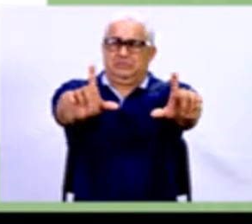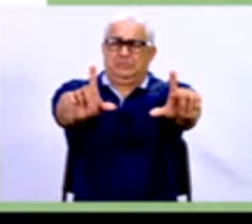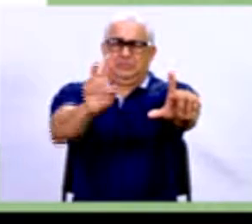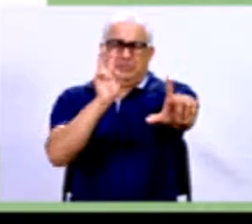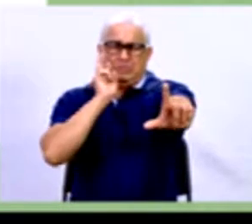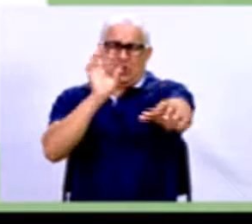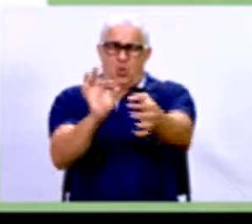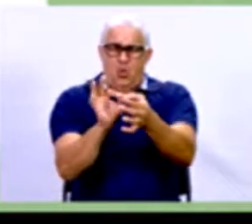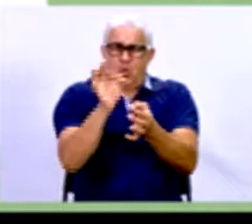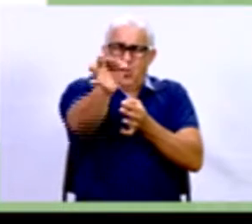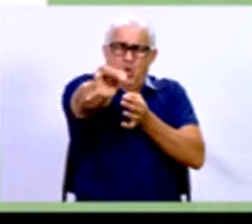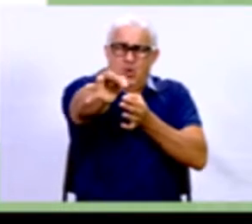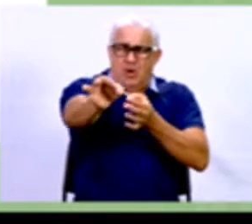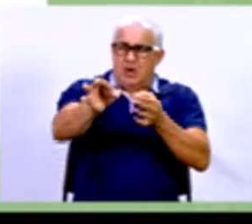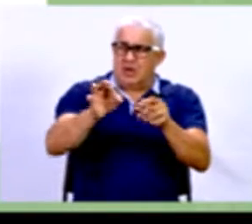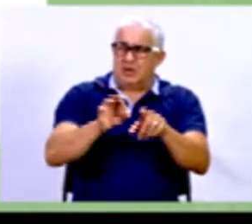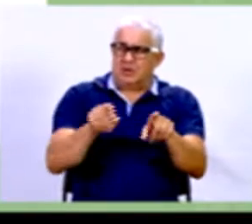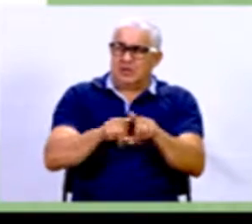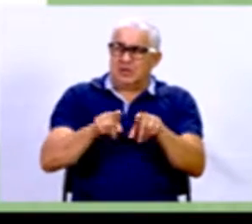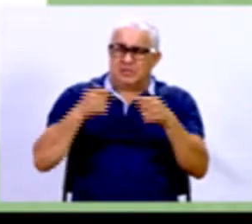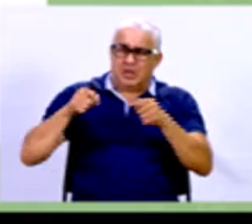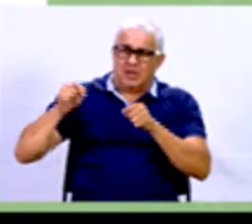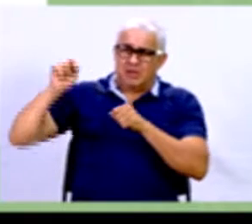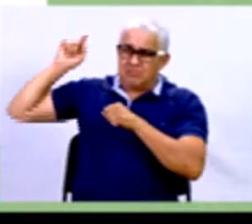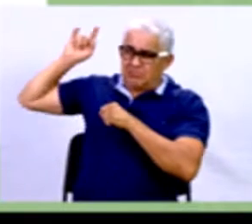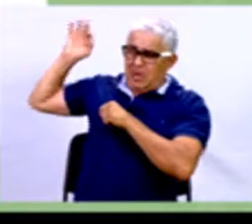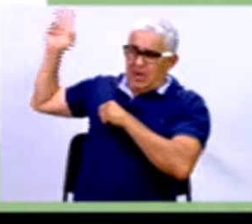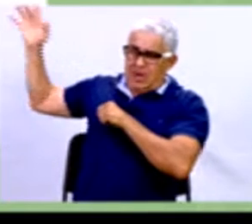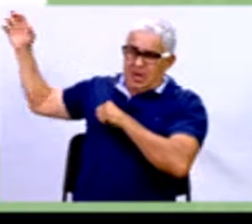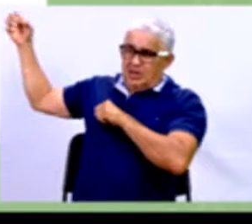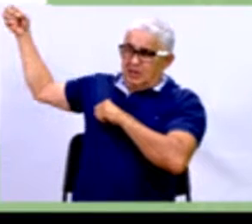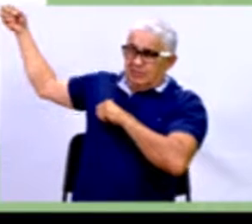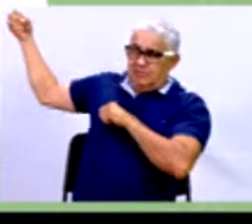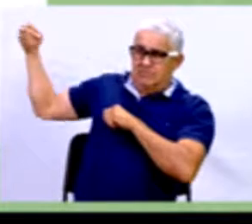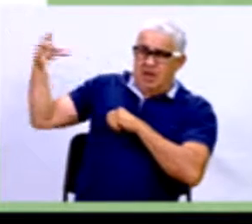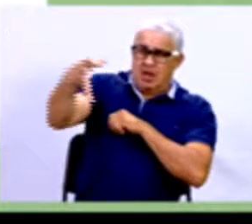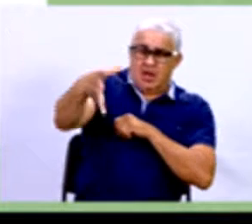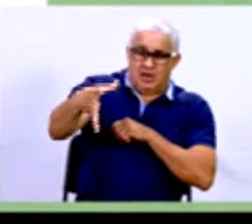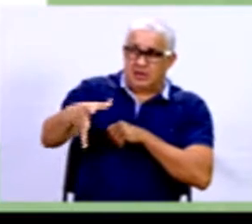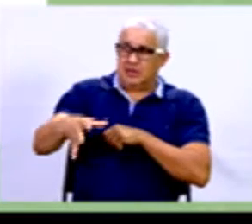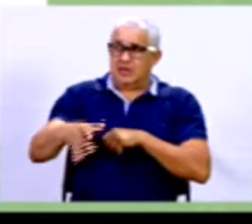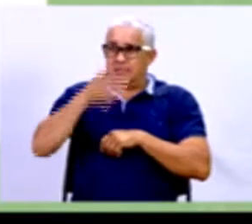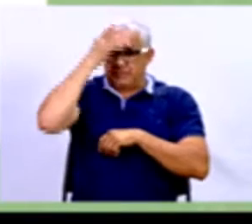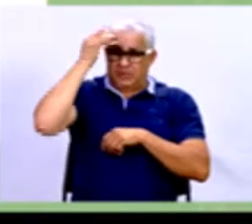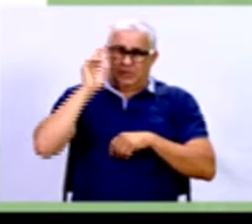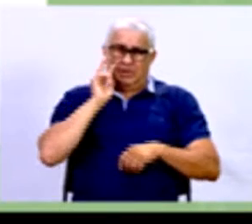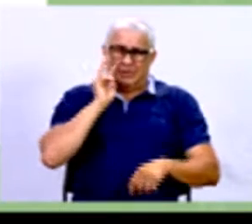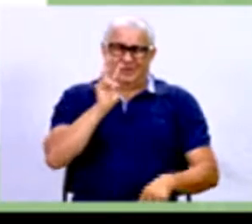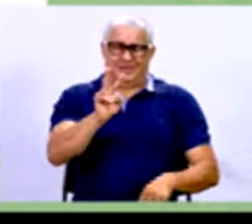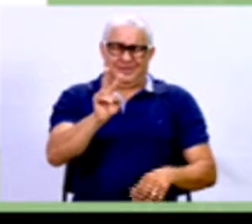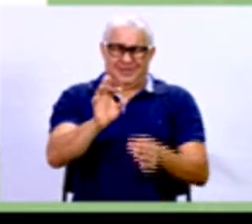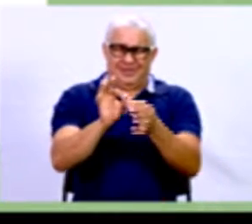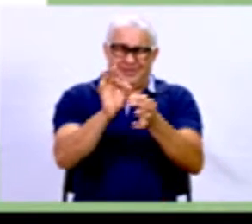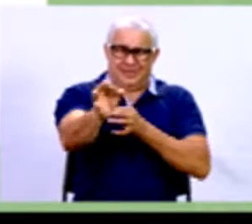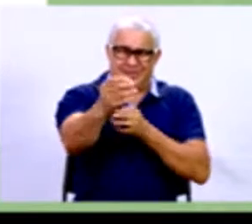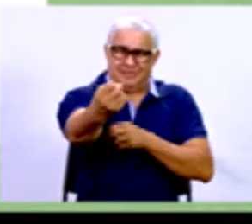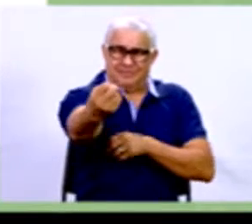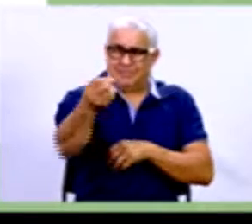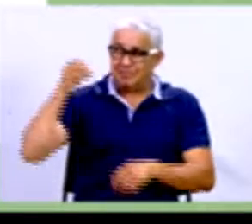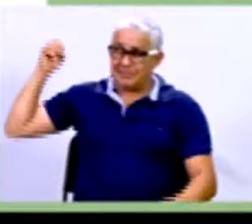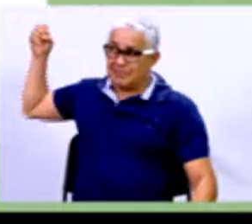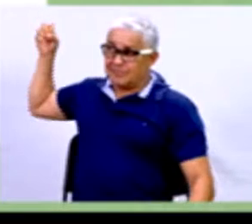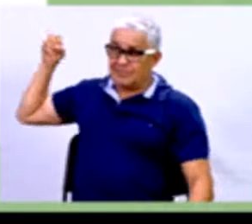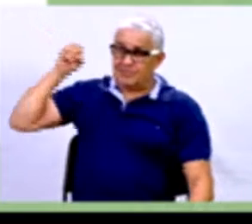que impedisse a luz natural, né, de penetrar com tanta força ali nesse escritório. Então, o que acontece? Reflexo da luz